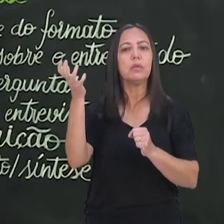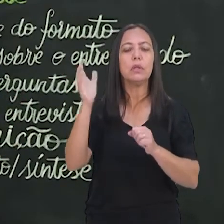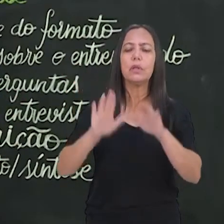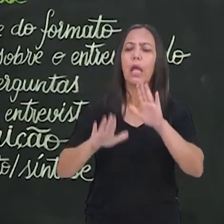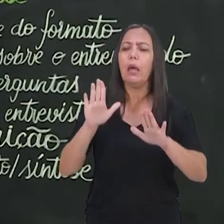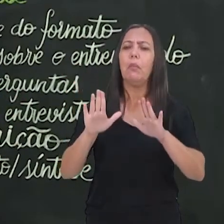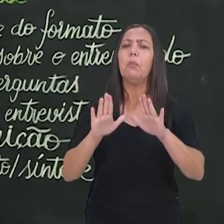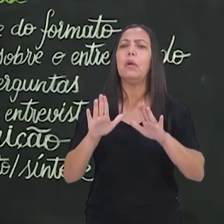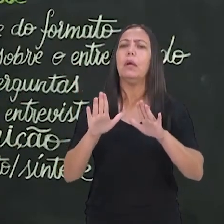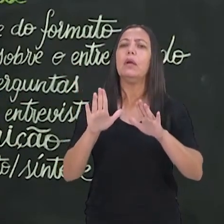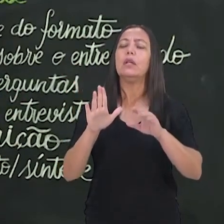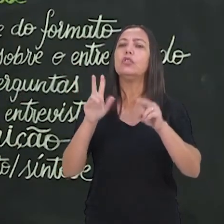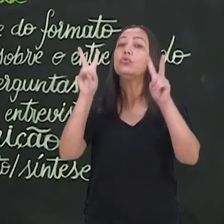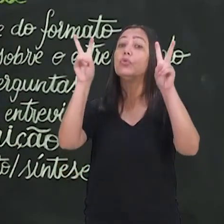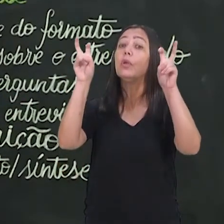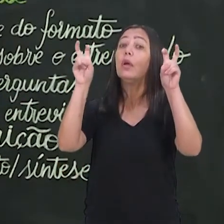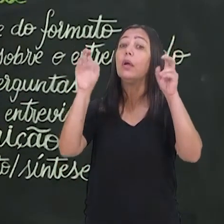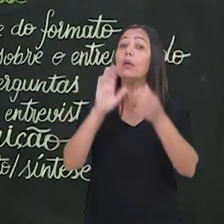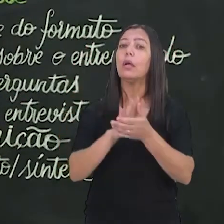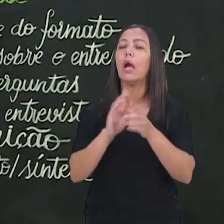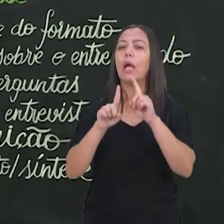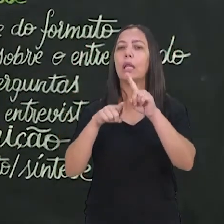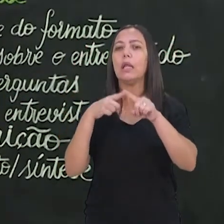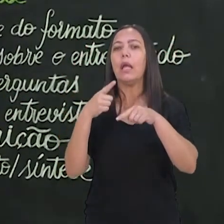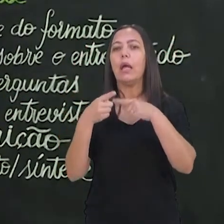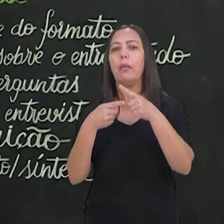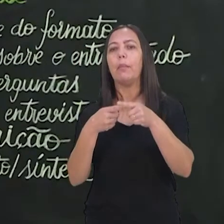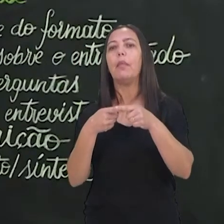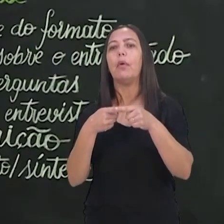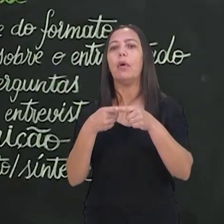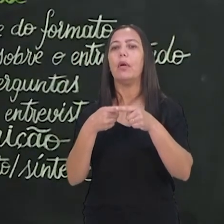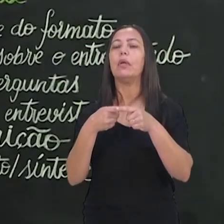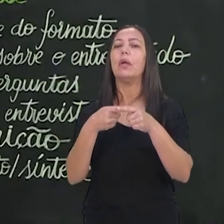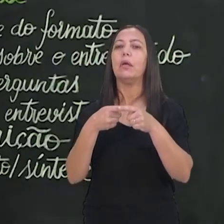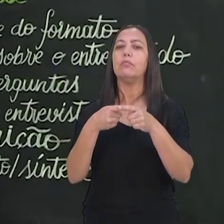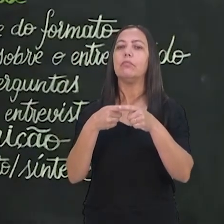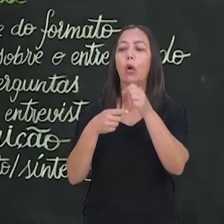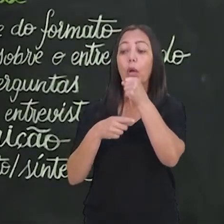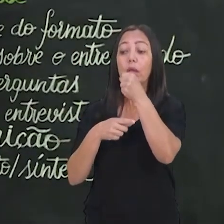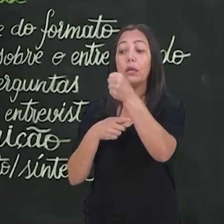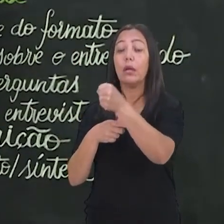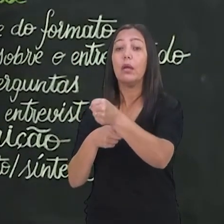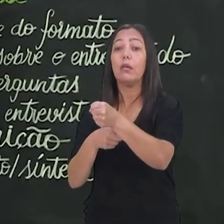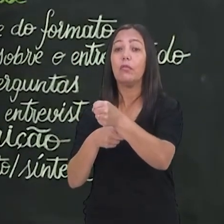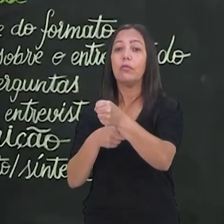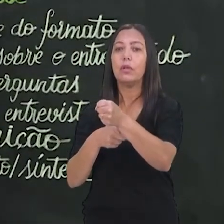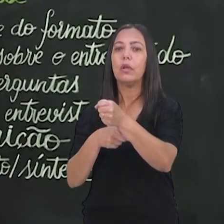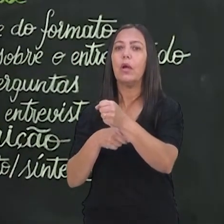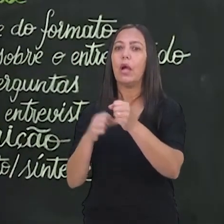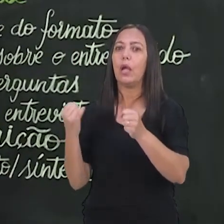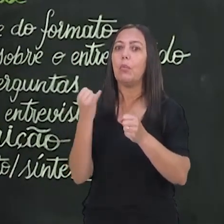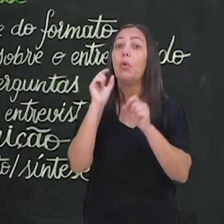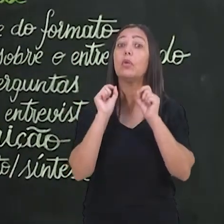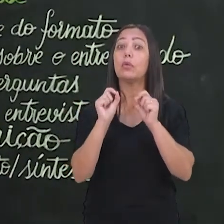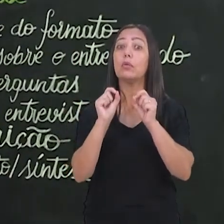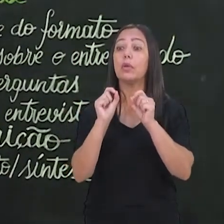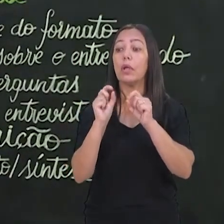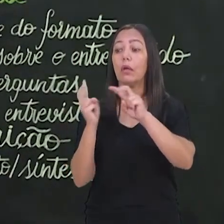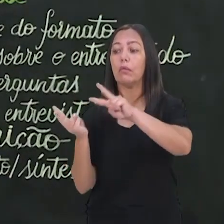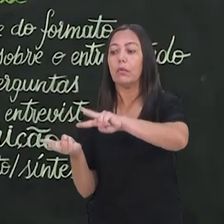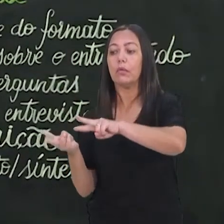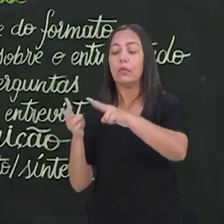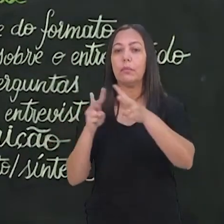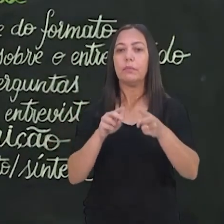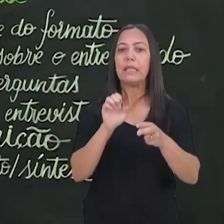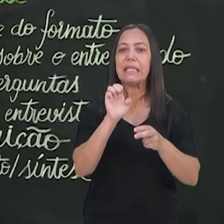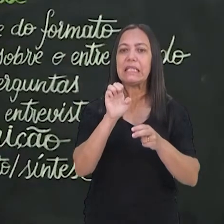depender do tipo de trabalho que você está fazendo, logo depois você vai ser um trabalho delicadíssimo, que é o trabalho de transcrição dessa entrevista,